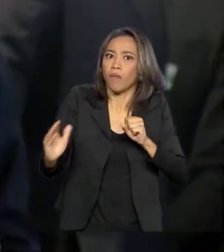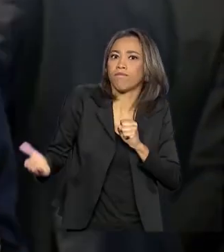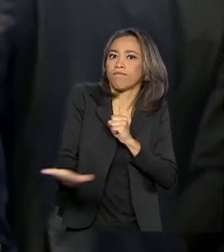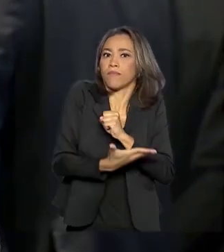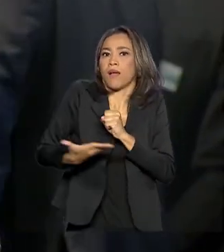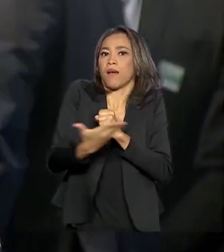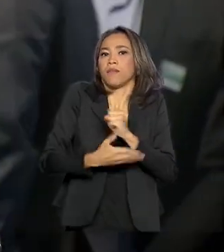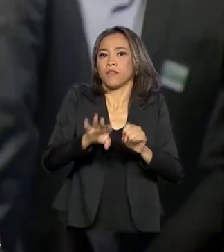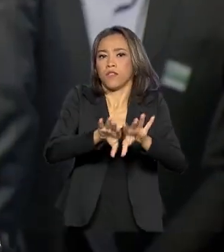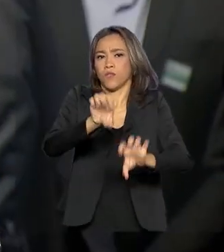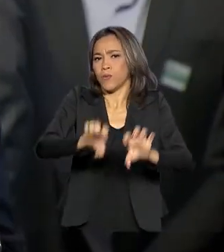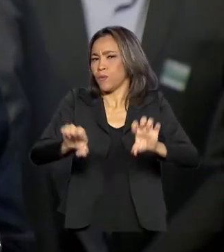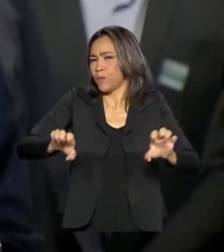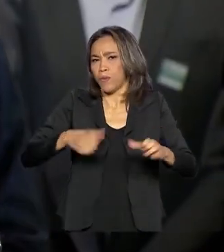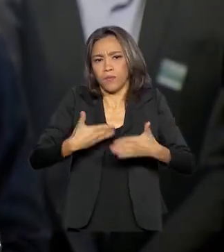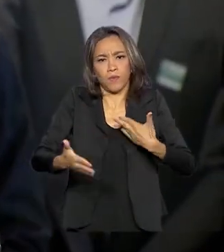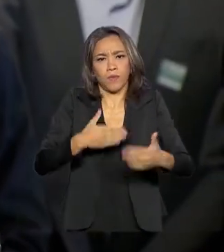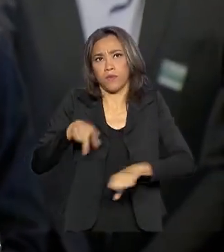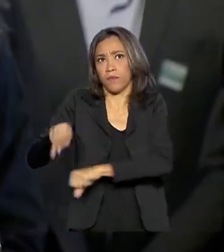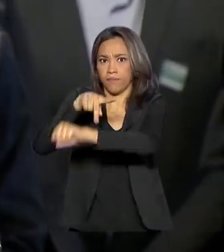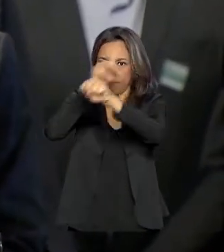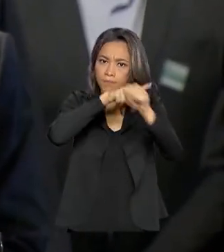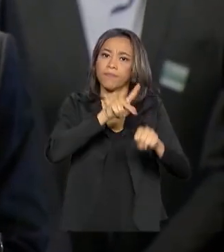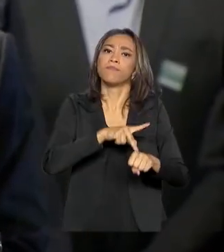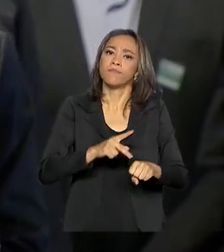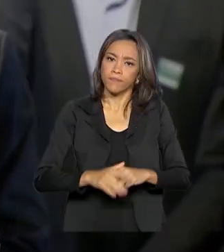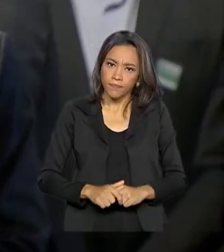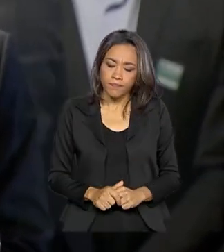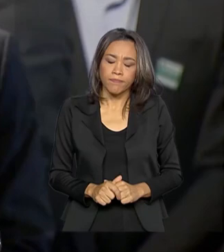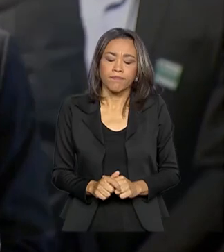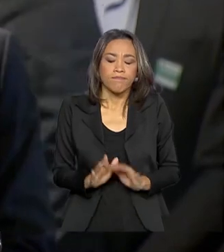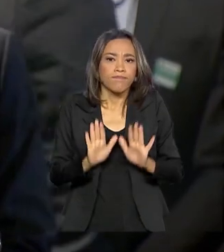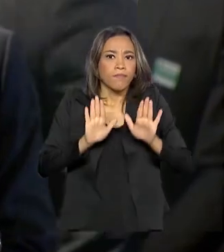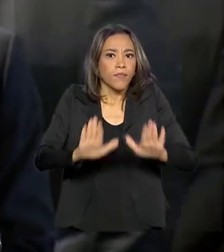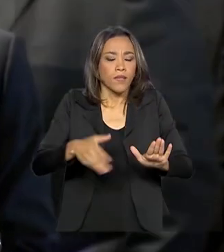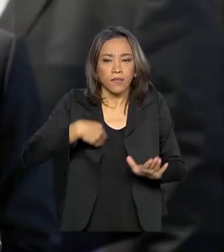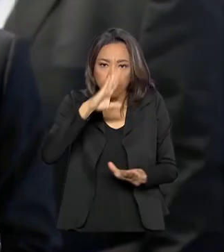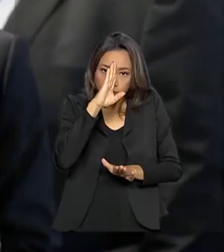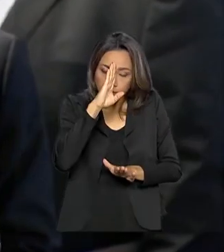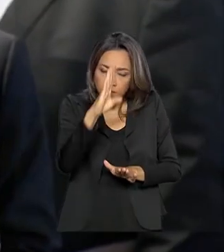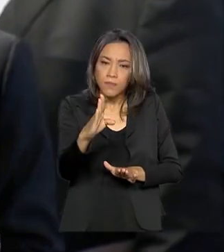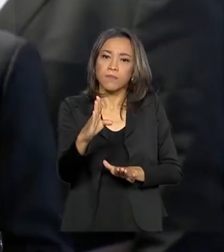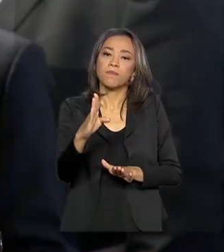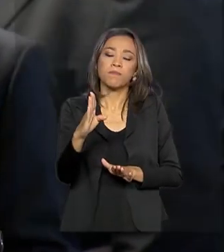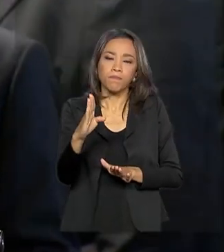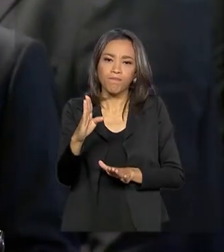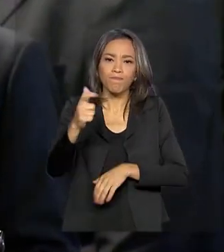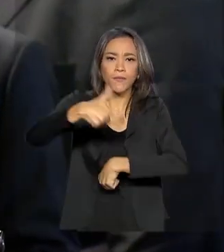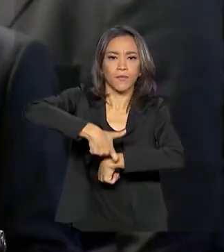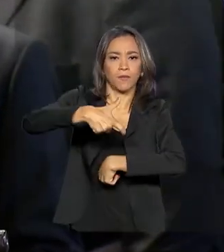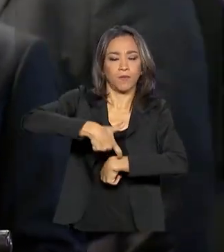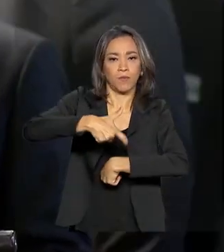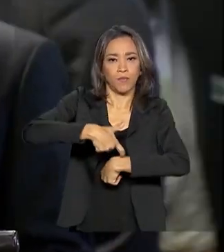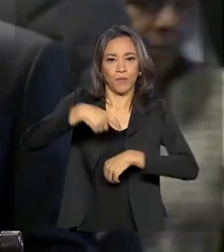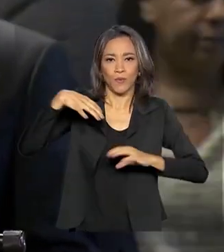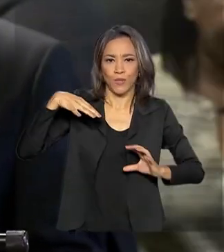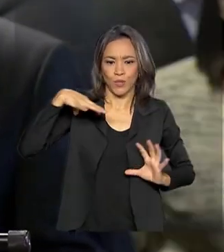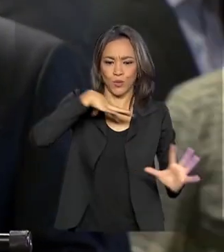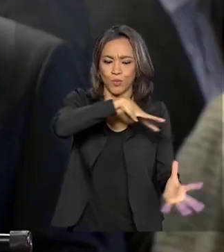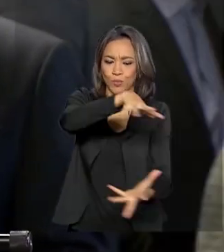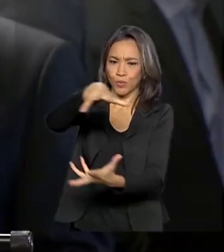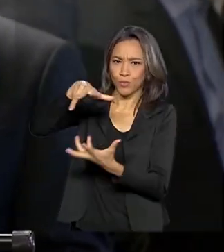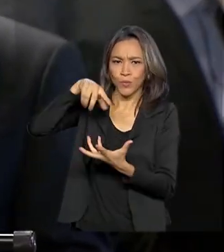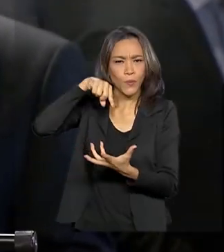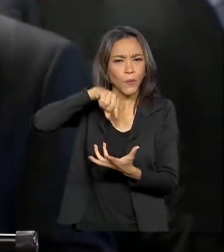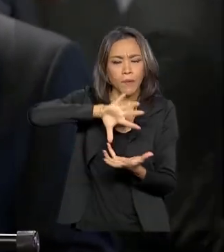infraestrutura de qualquer país, mas principalmente nesse momento em que o mundo vive uma